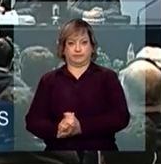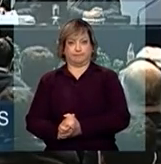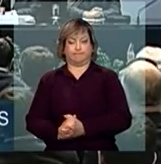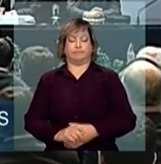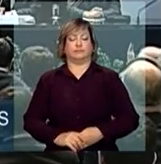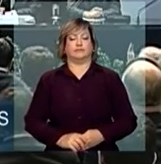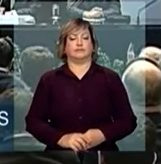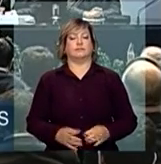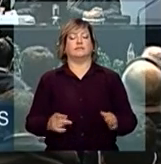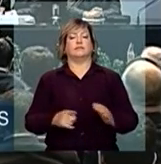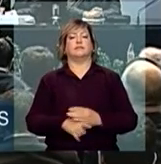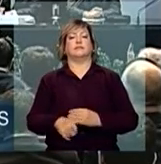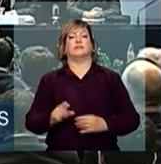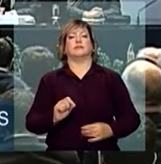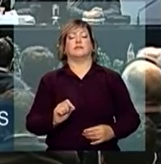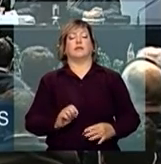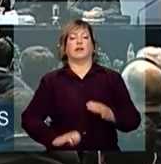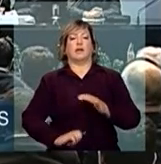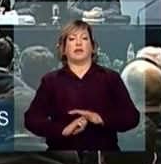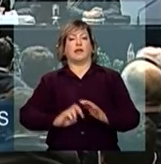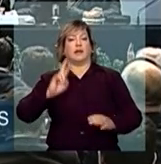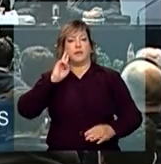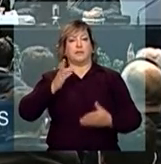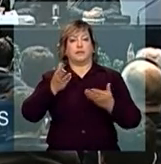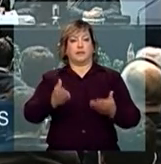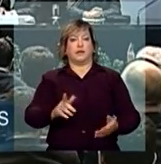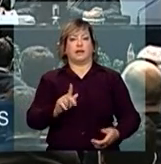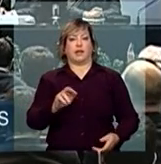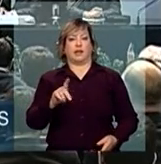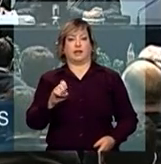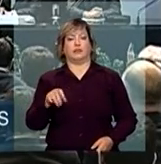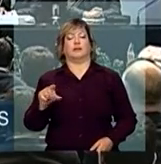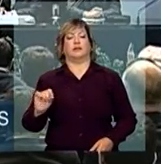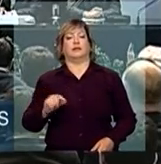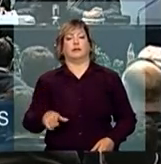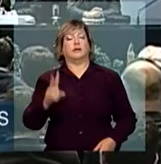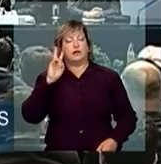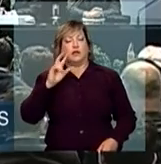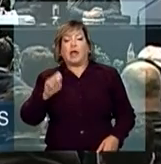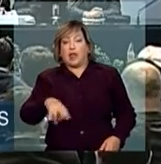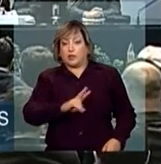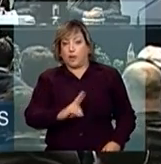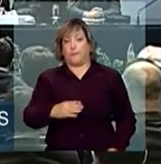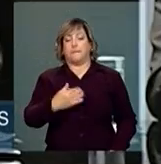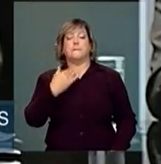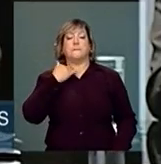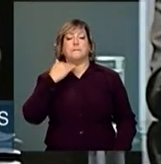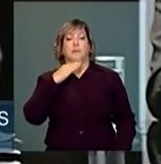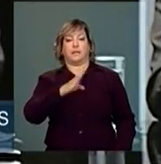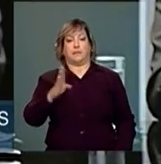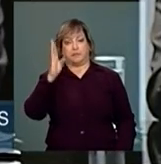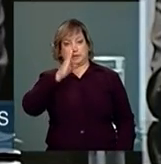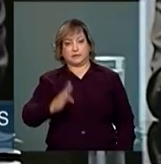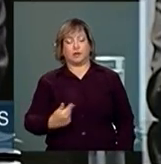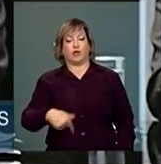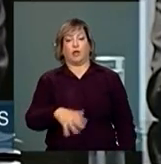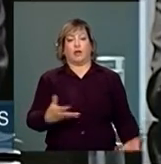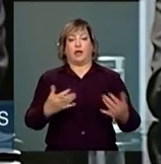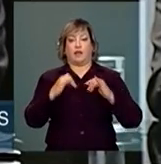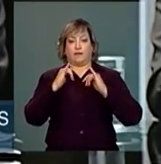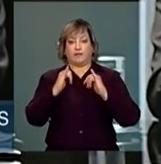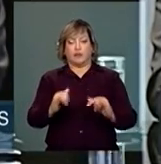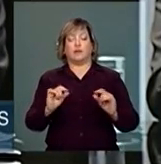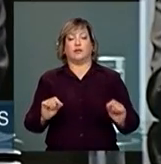Prezado Guedes, sobre o protocolo, nós queremos, em nome do Banco do Brasil, lhe dizer que as sinergias